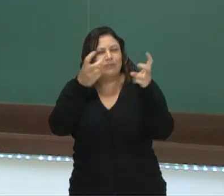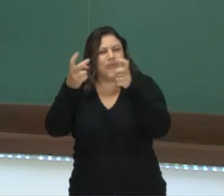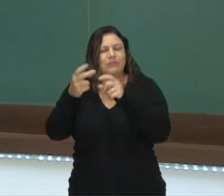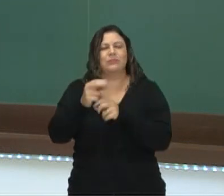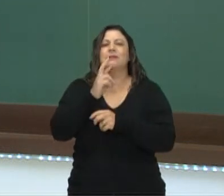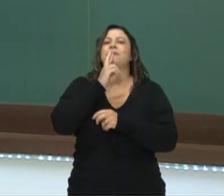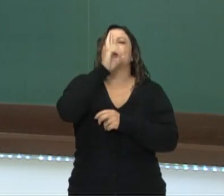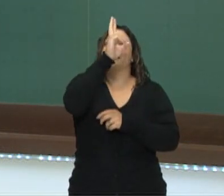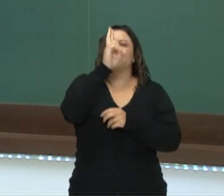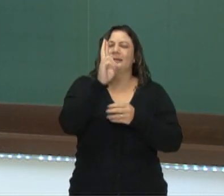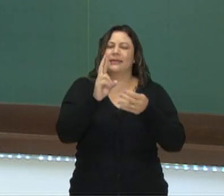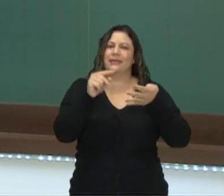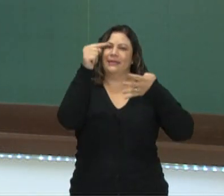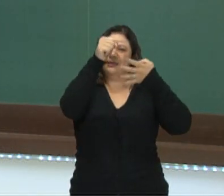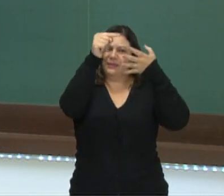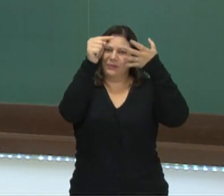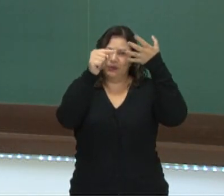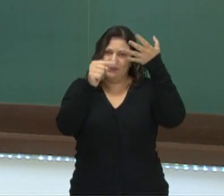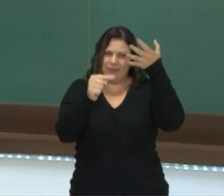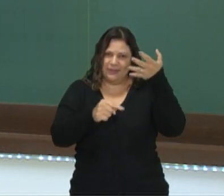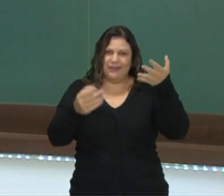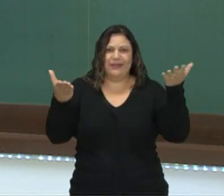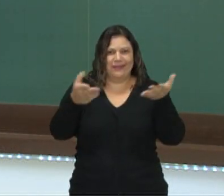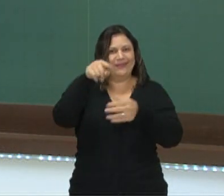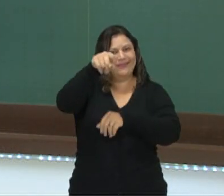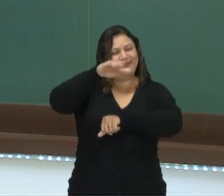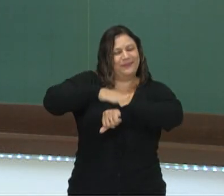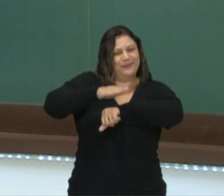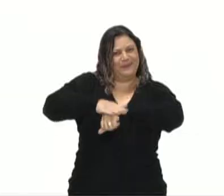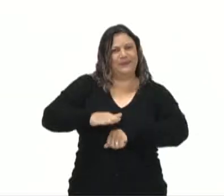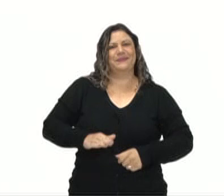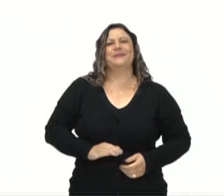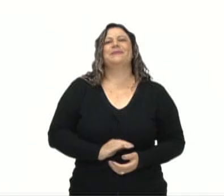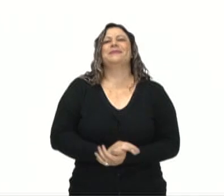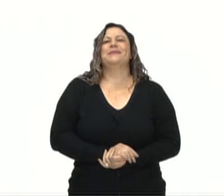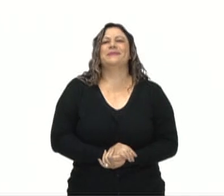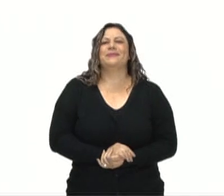cada uma dessas expressões. É com vocês.